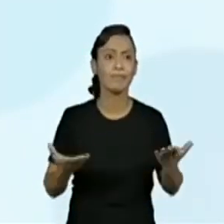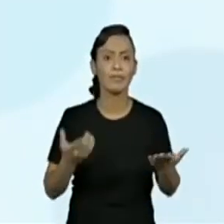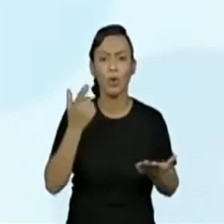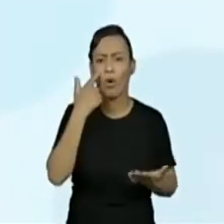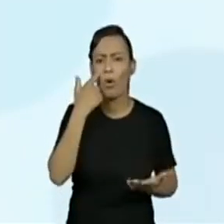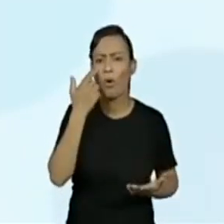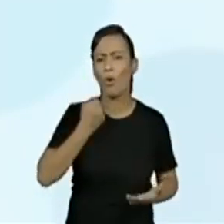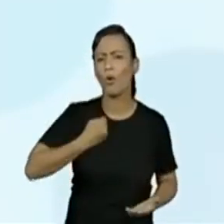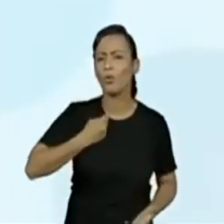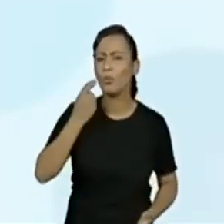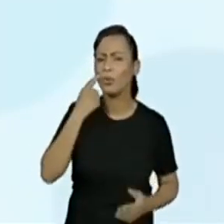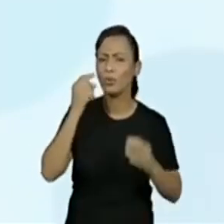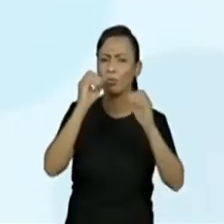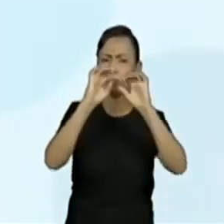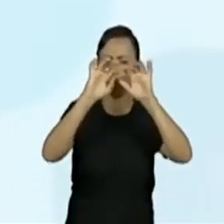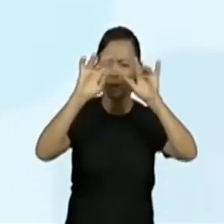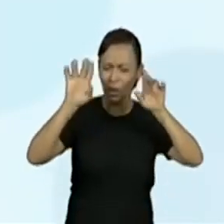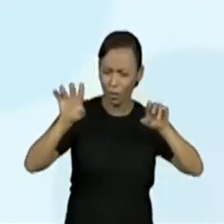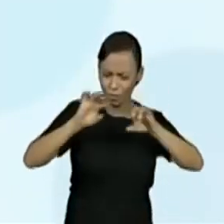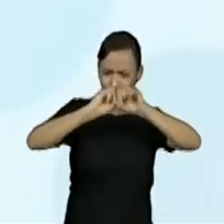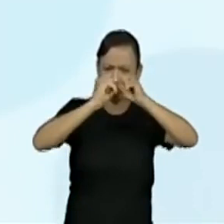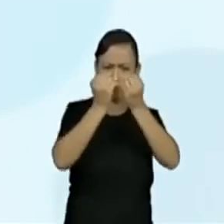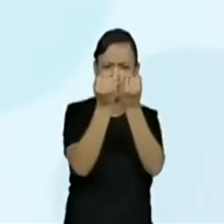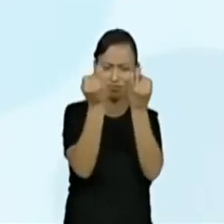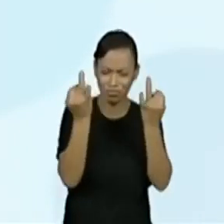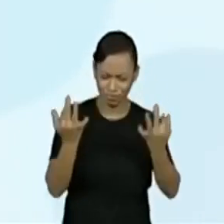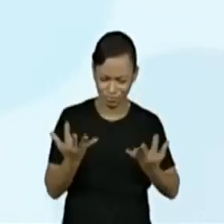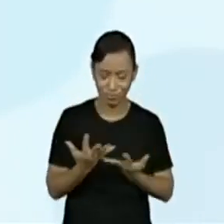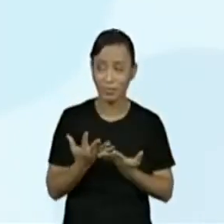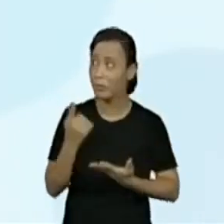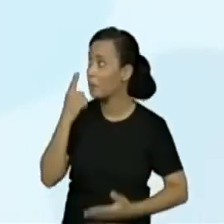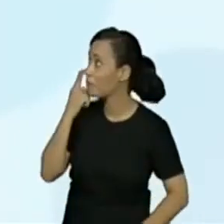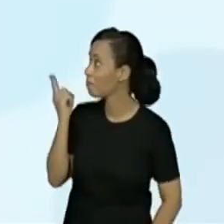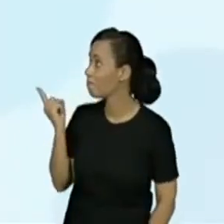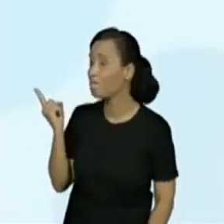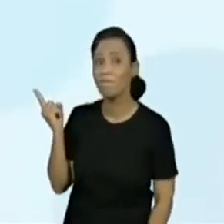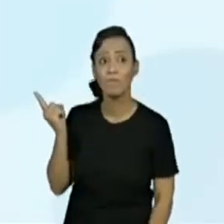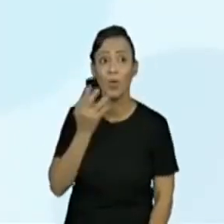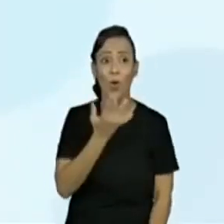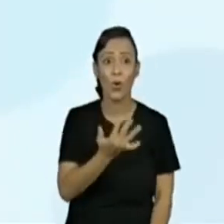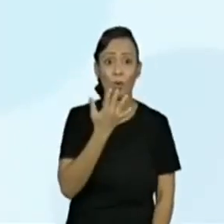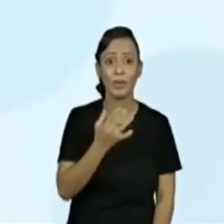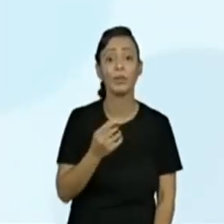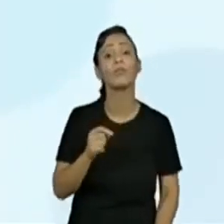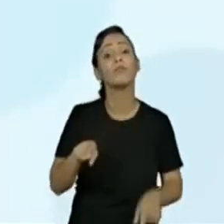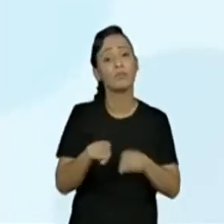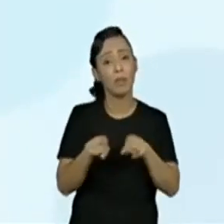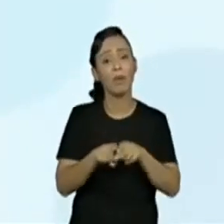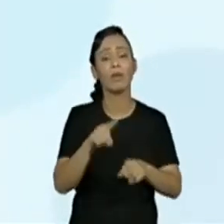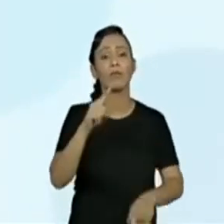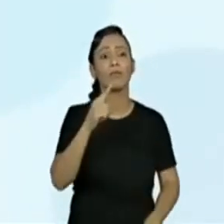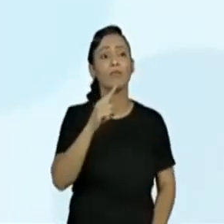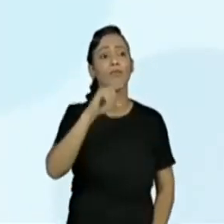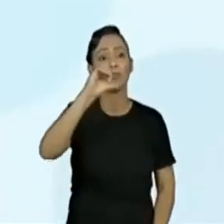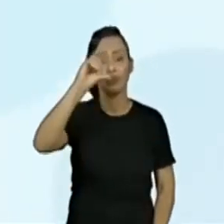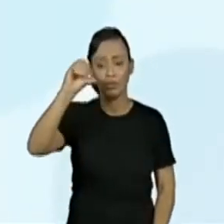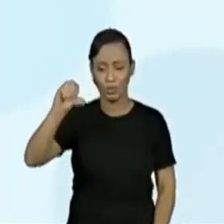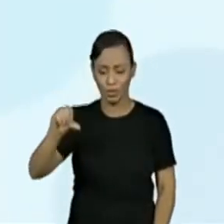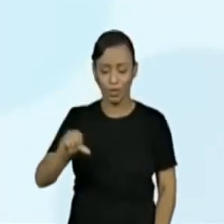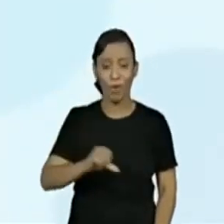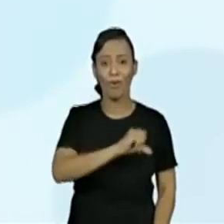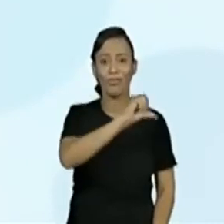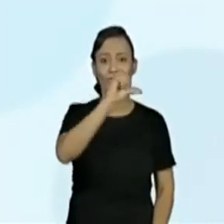seguem uma ordem, tá vendo? 0, 1, 2, 3, 4, 5, 6, 7, 8,